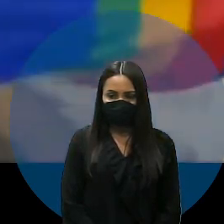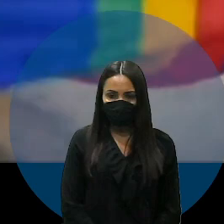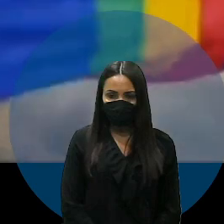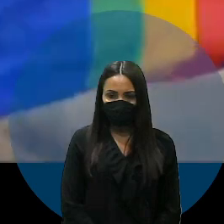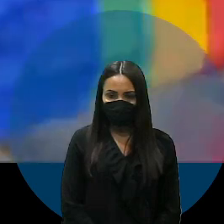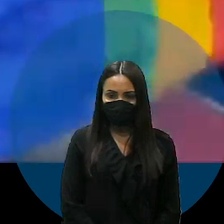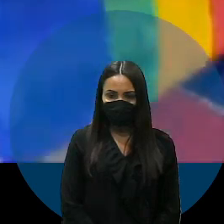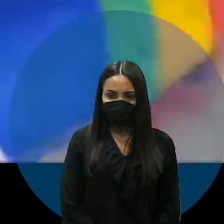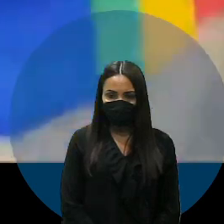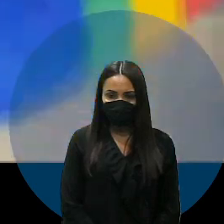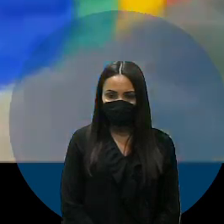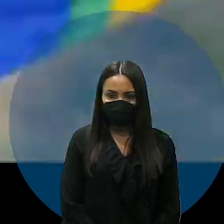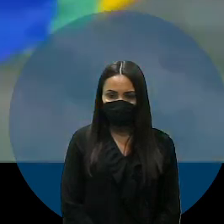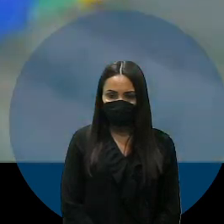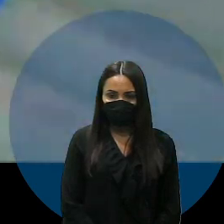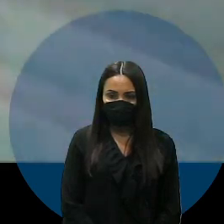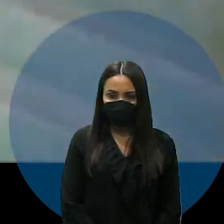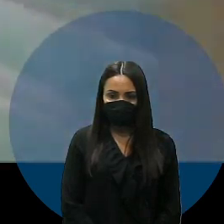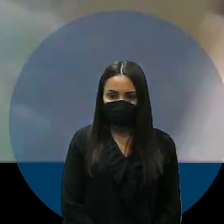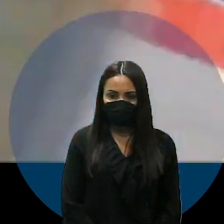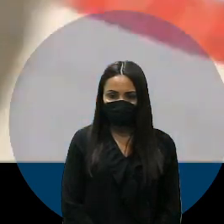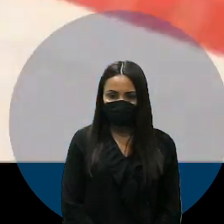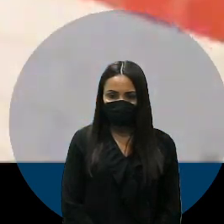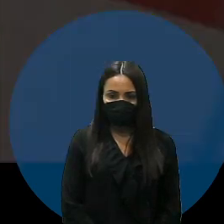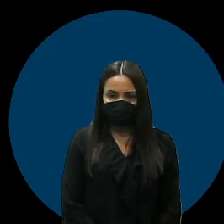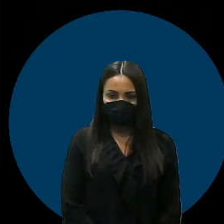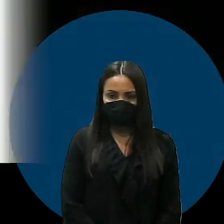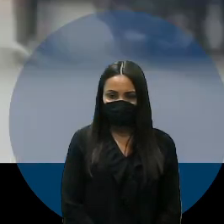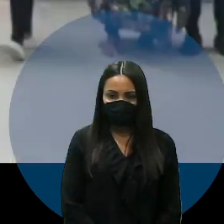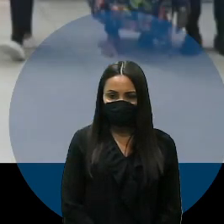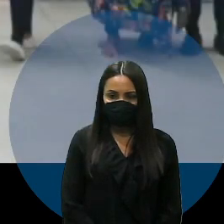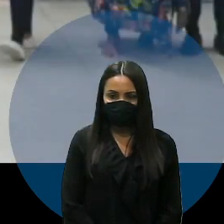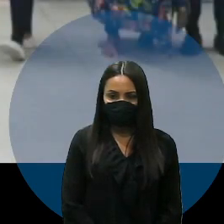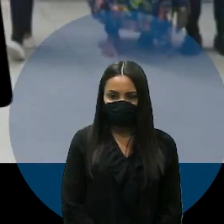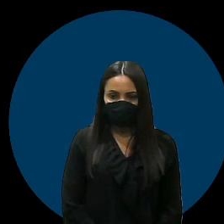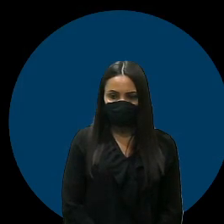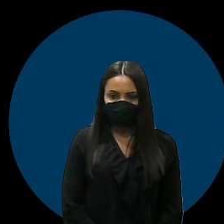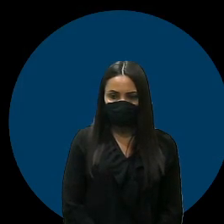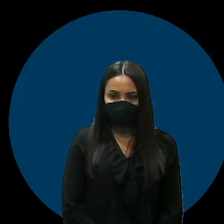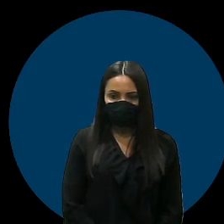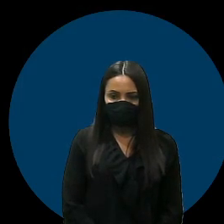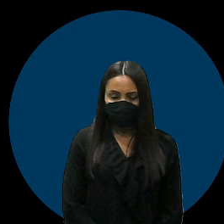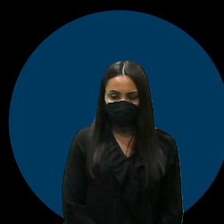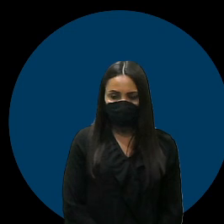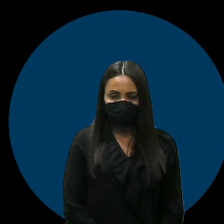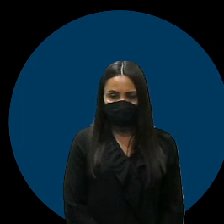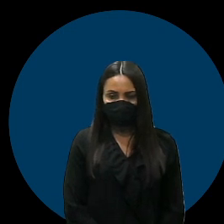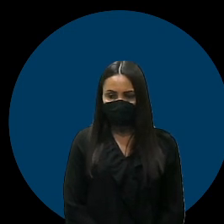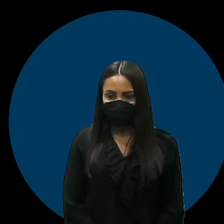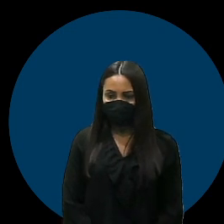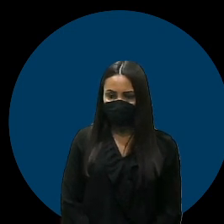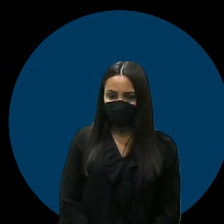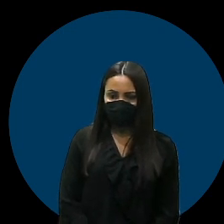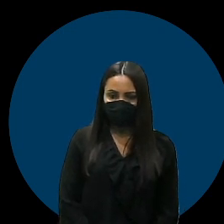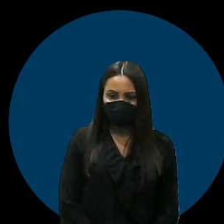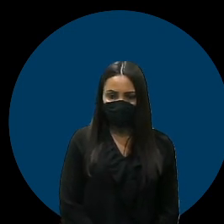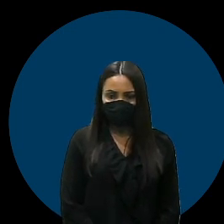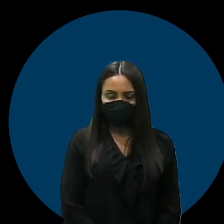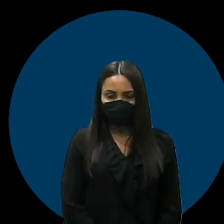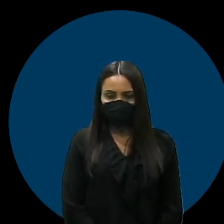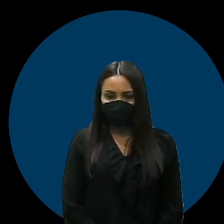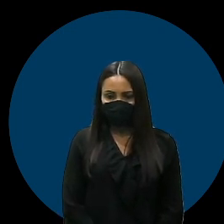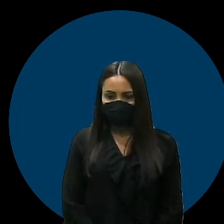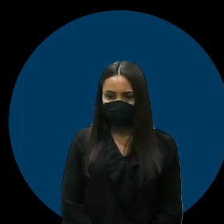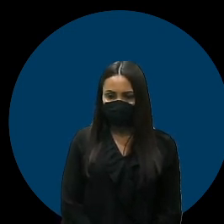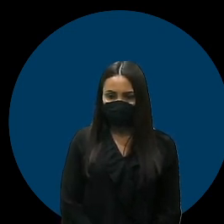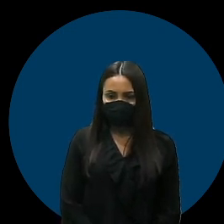lira pra Nova Jerusalém. Sou Luiz Gonzaga e eu sou do mangue também. Eu sou mameluco,